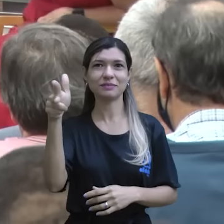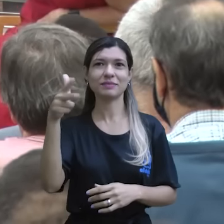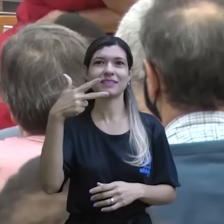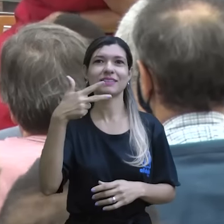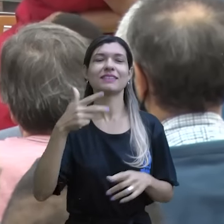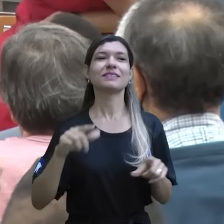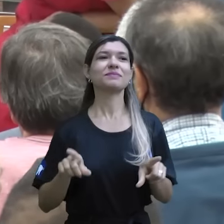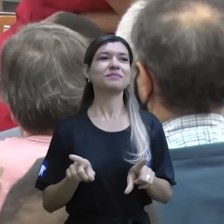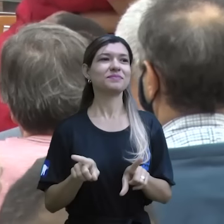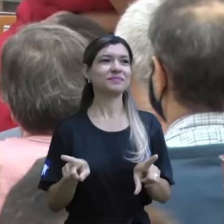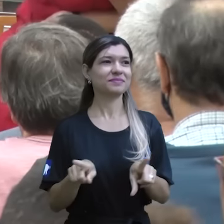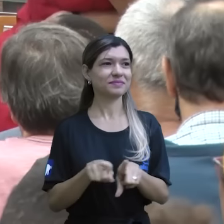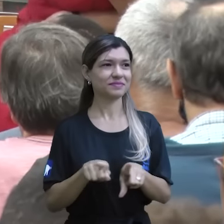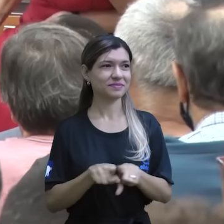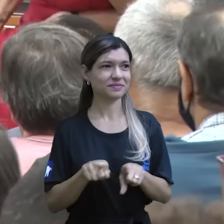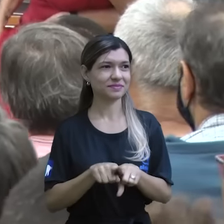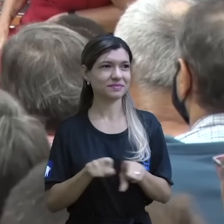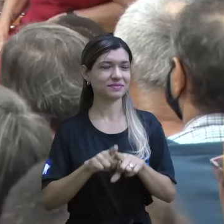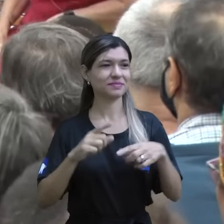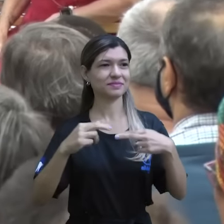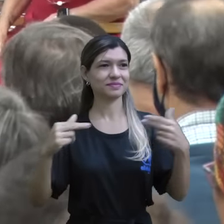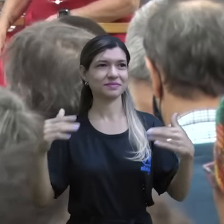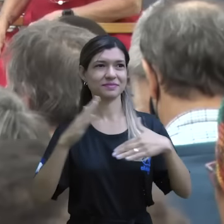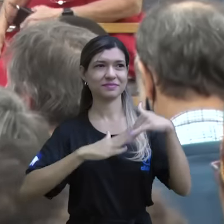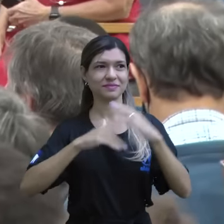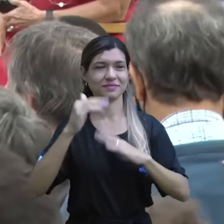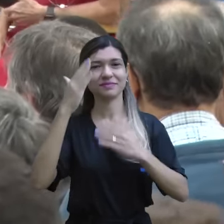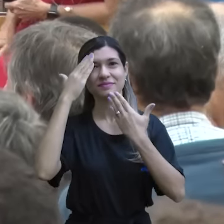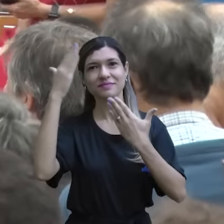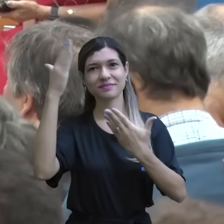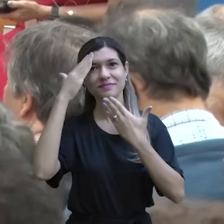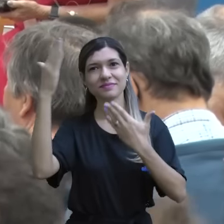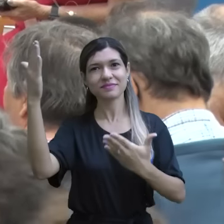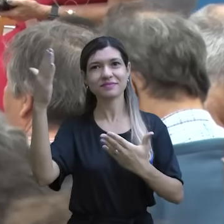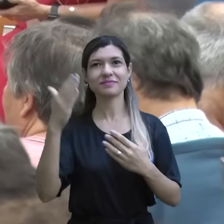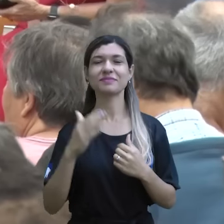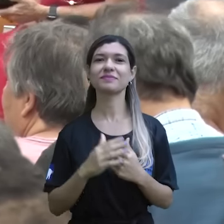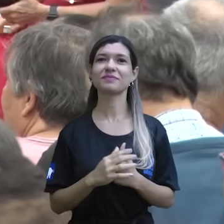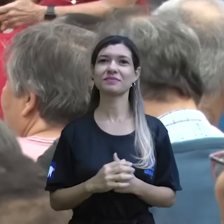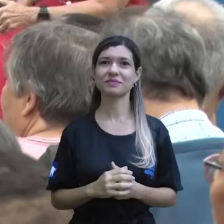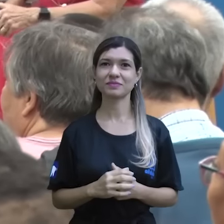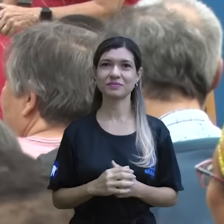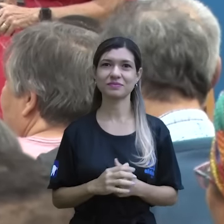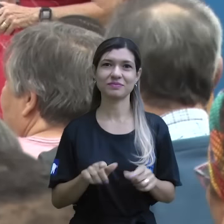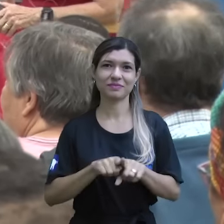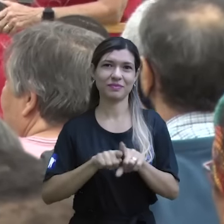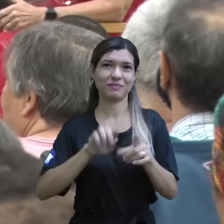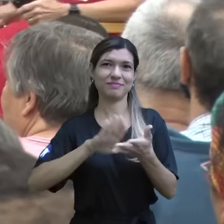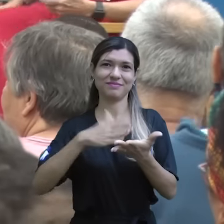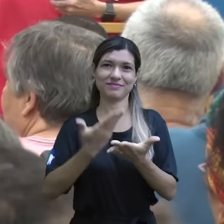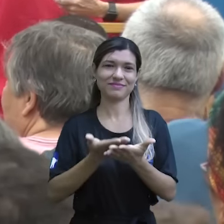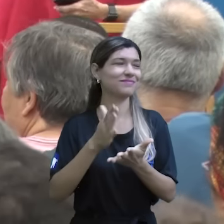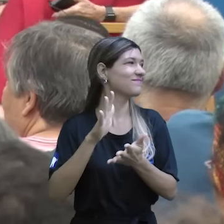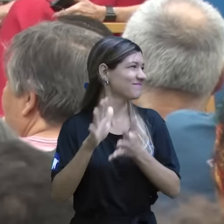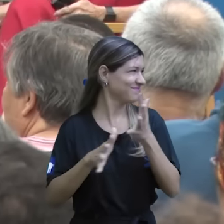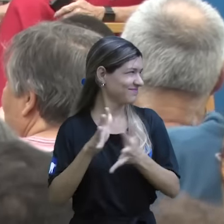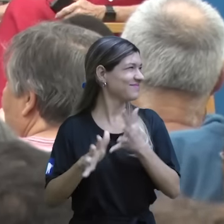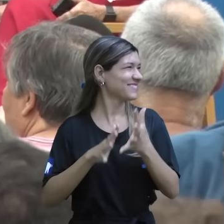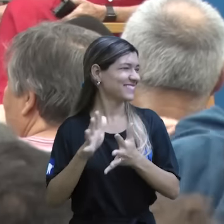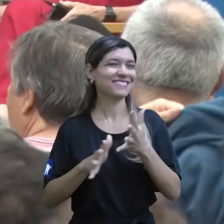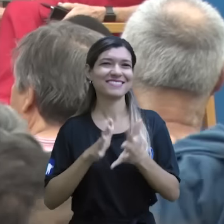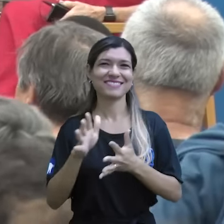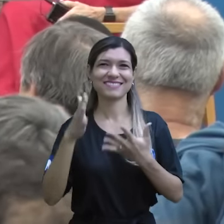nossa intérprete. É a nossa intérprete? As nossas intérpretes. Ah, é? Nossa intérprete, que está ali escondidinha. E a Crica, que cuidou de tudo, não deixava a